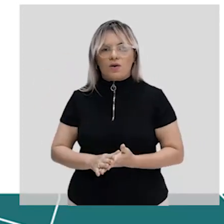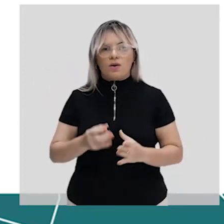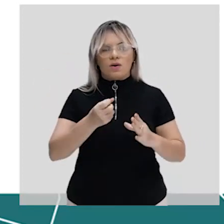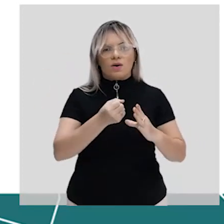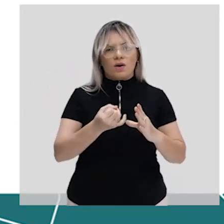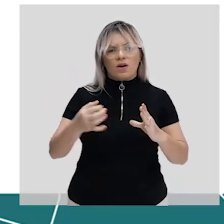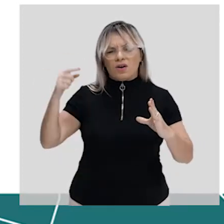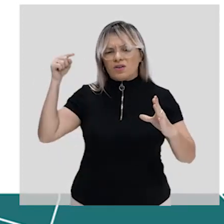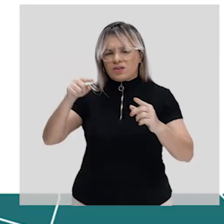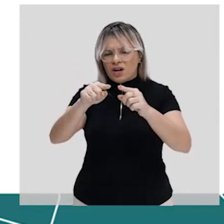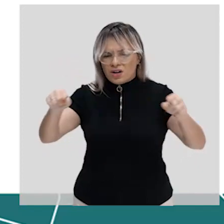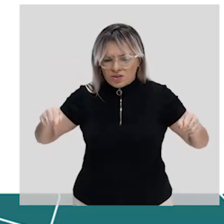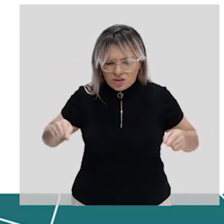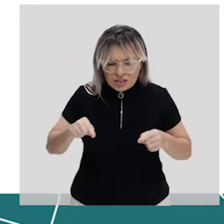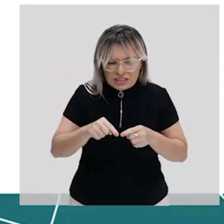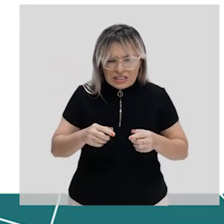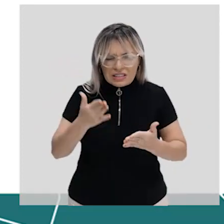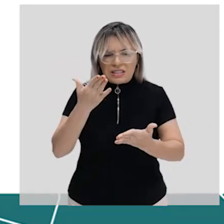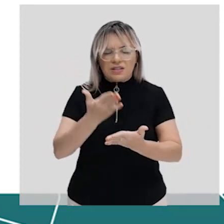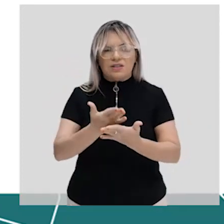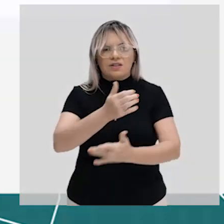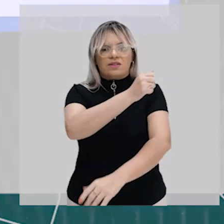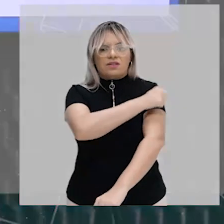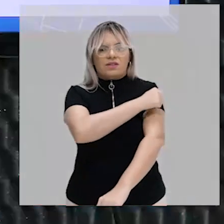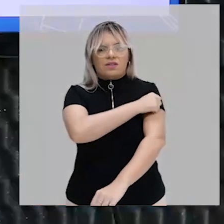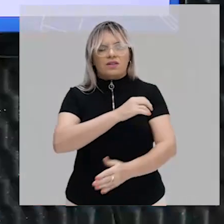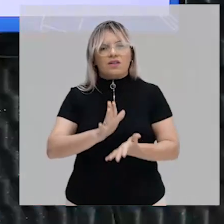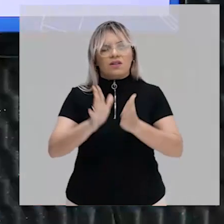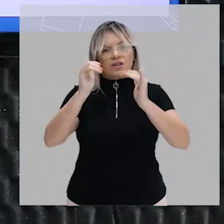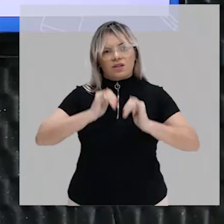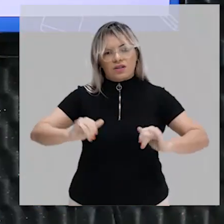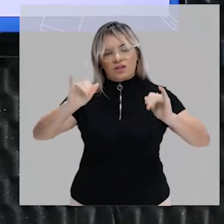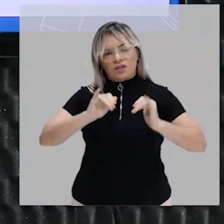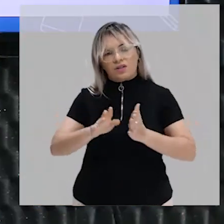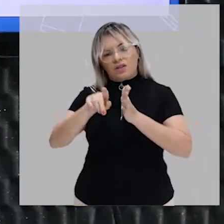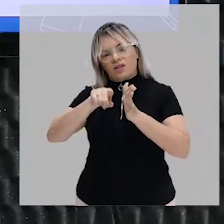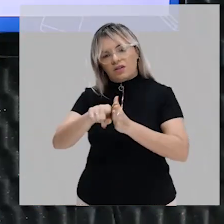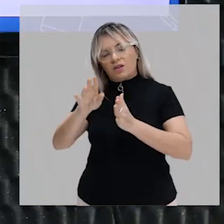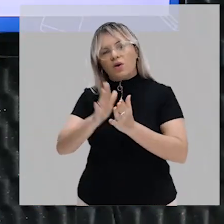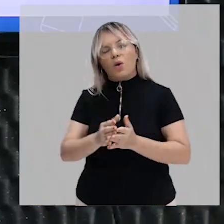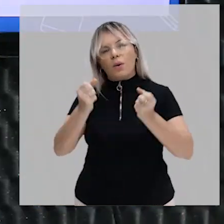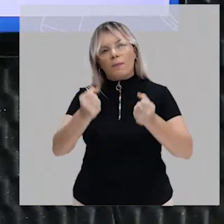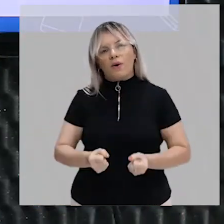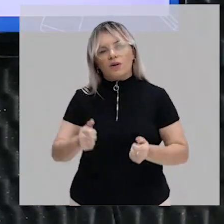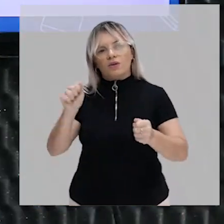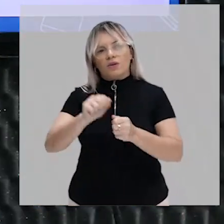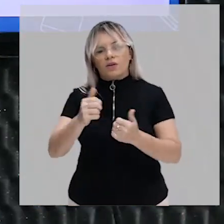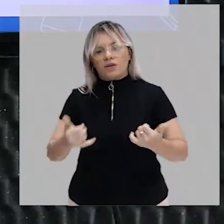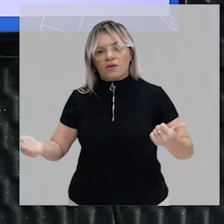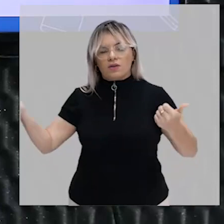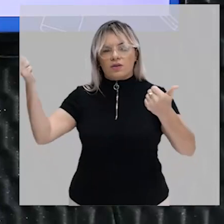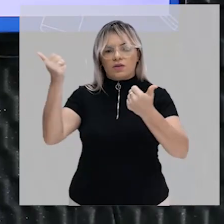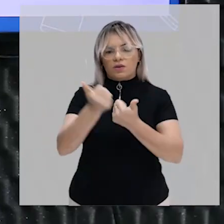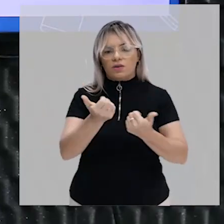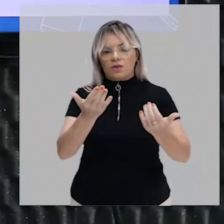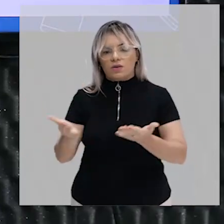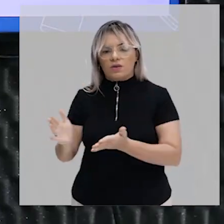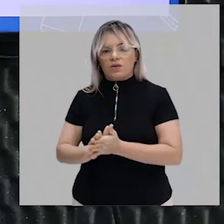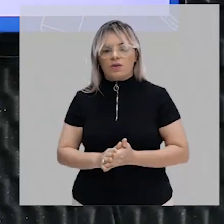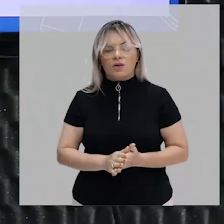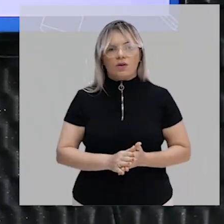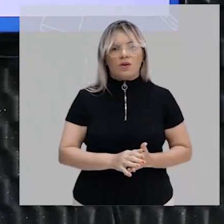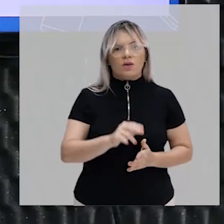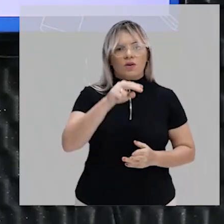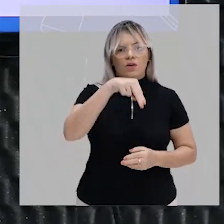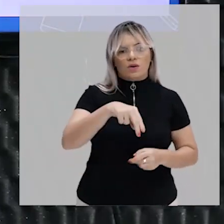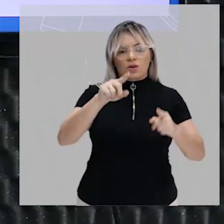alunos tem nessa sala. Então, a partir dessas informações, eu já posso fazer a substituição aqui, né? Número da união vai